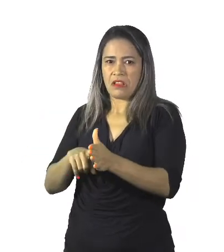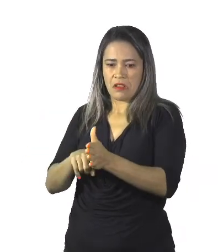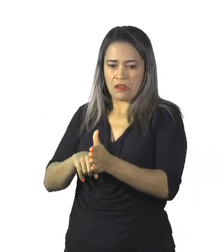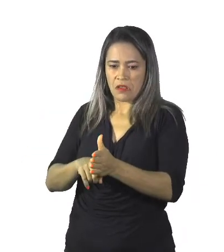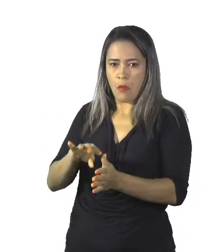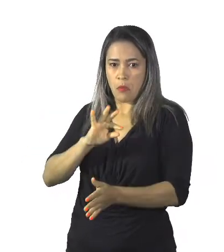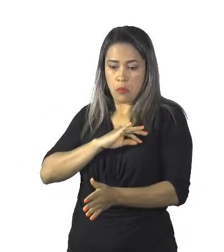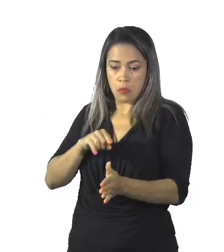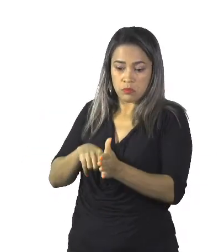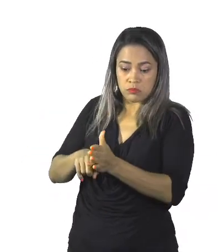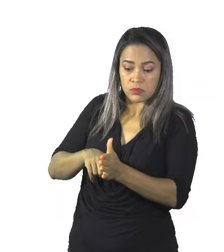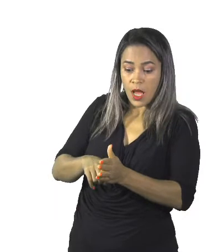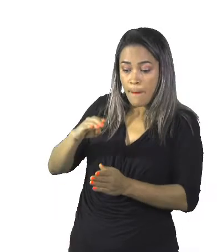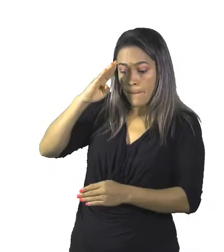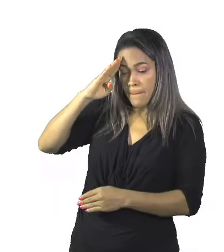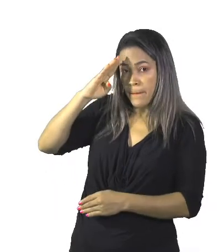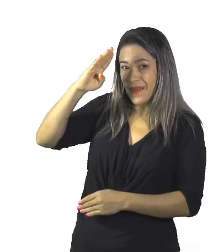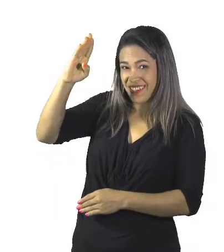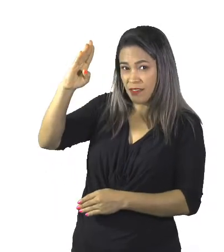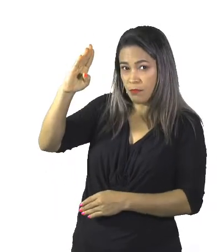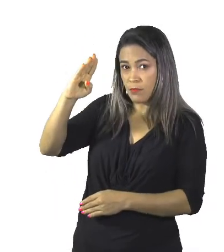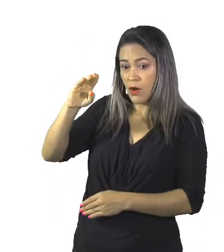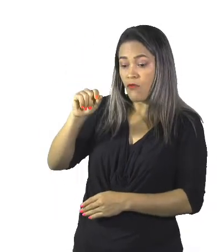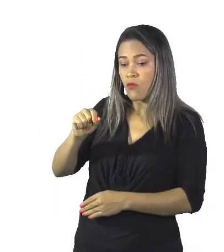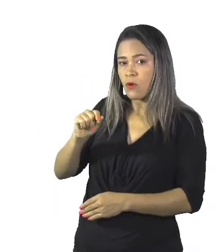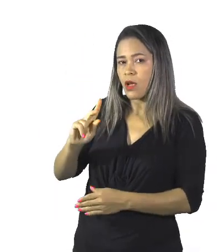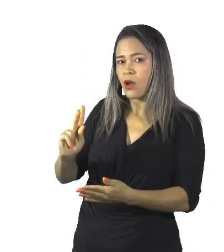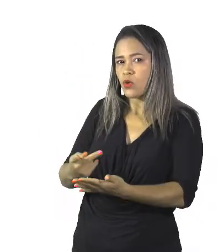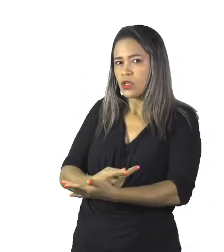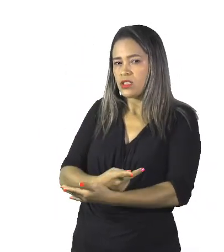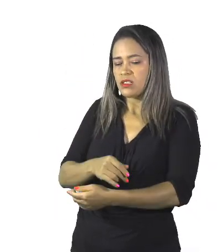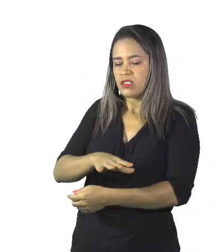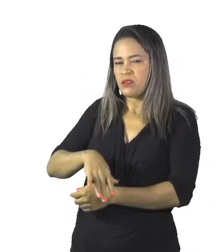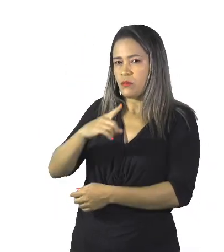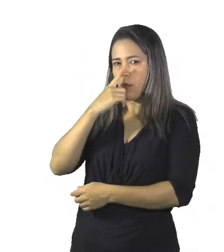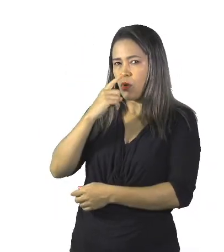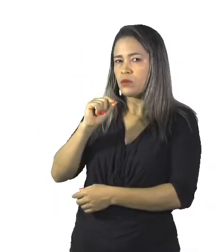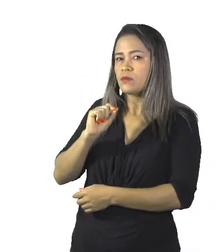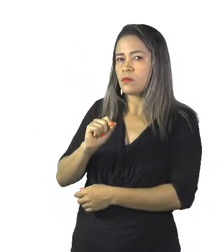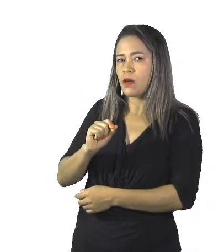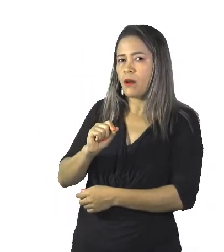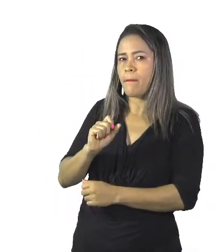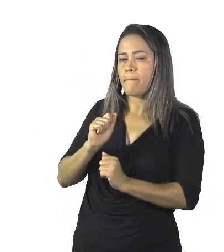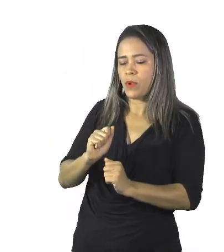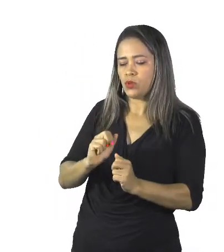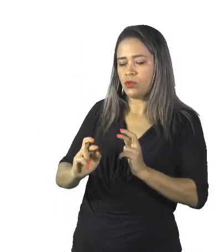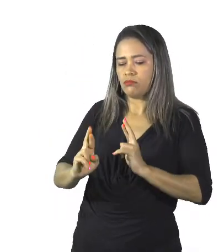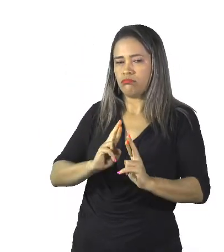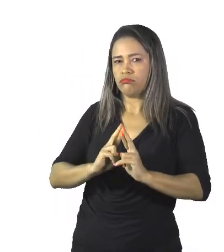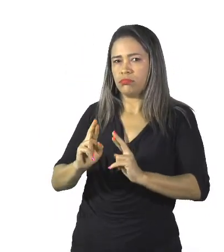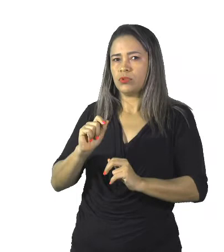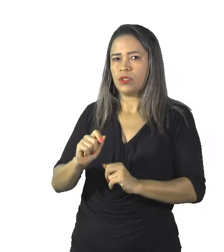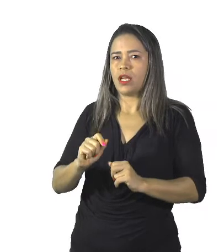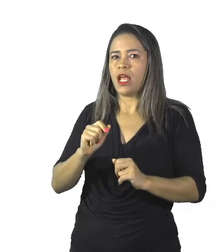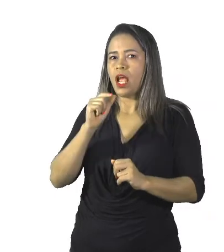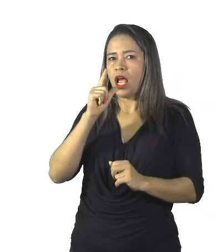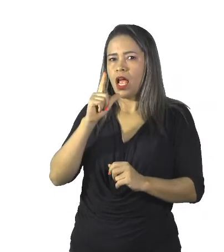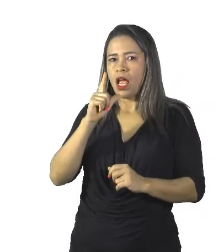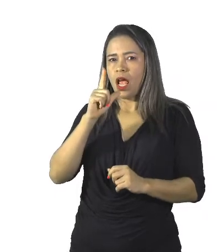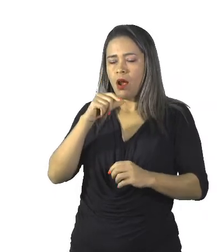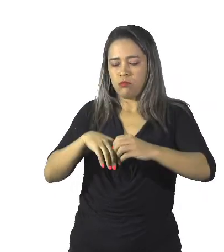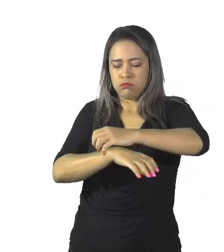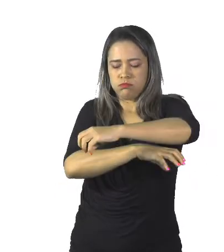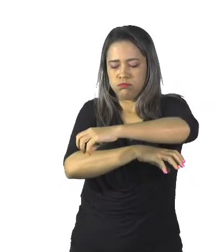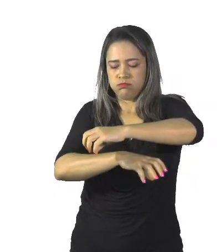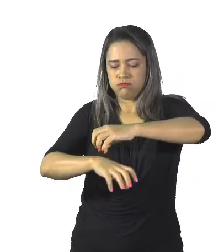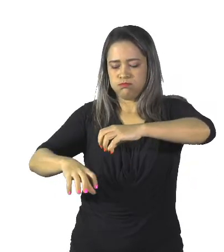a principal causa da poluição no local pode estar relacionado ao despejo de esgoto